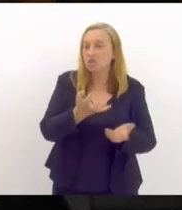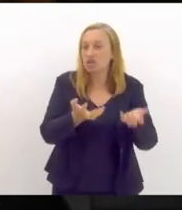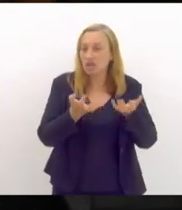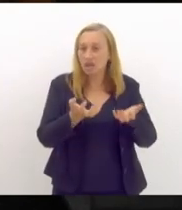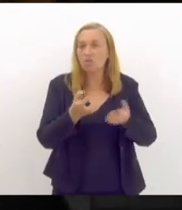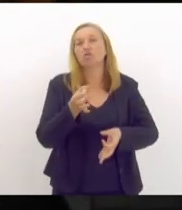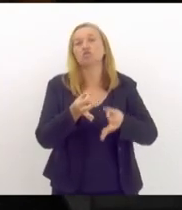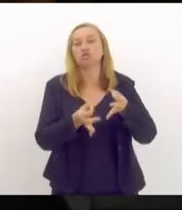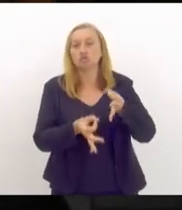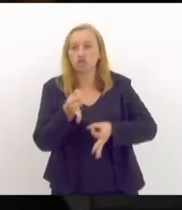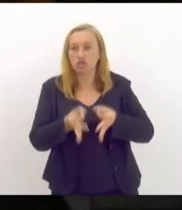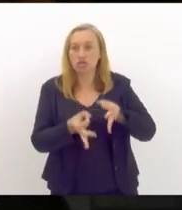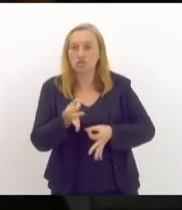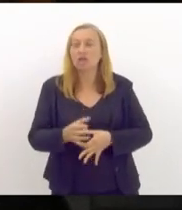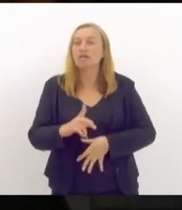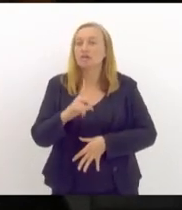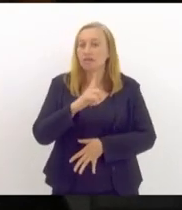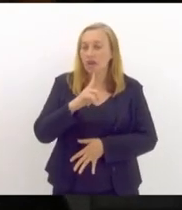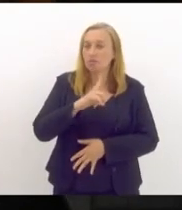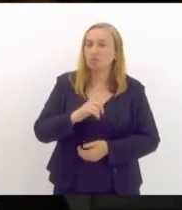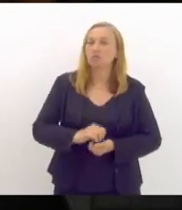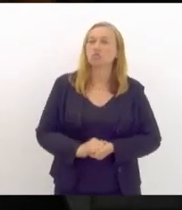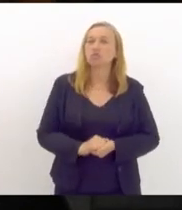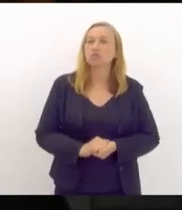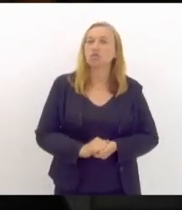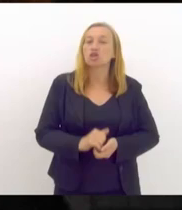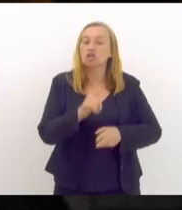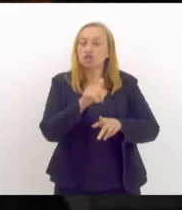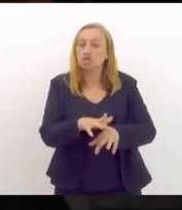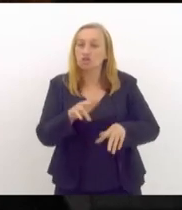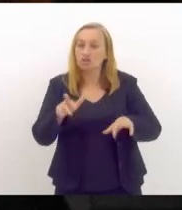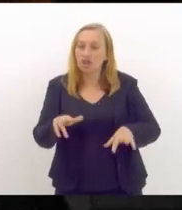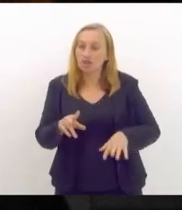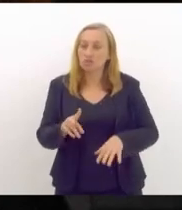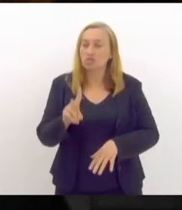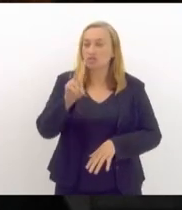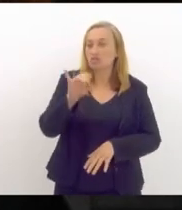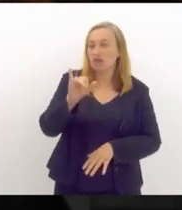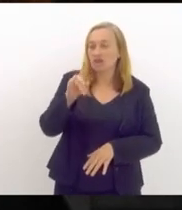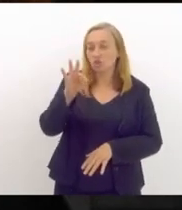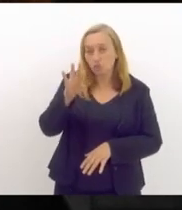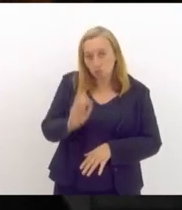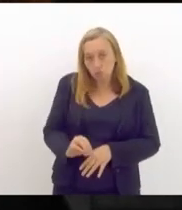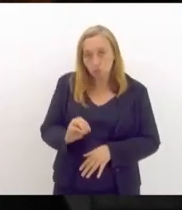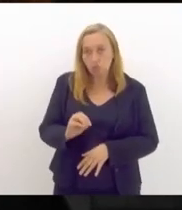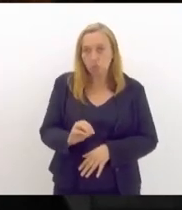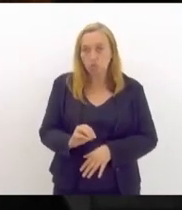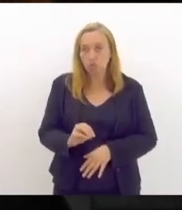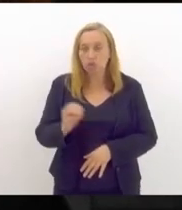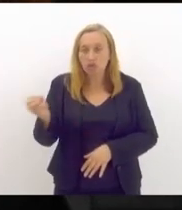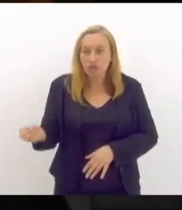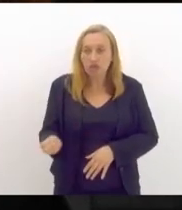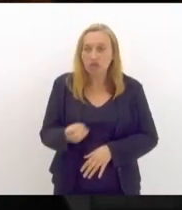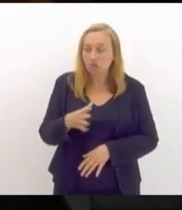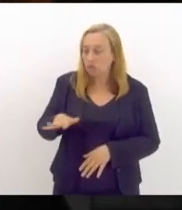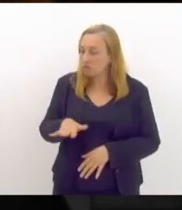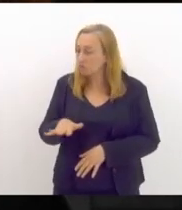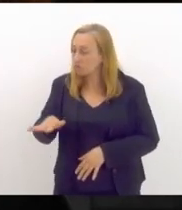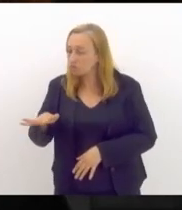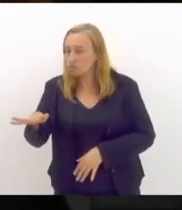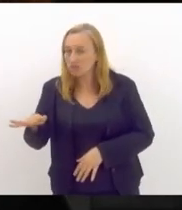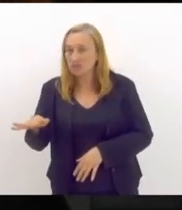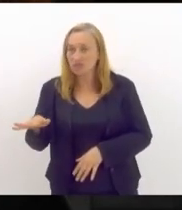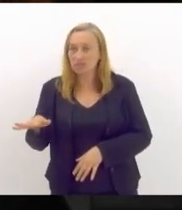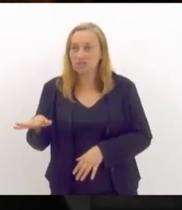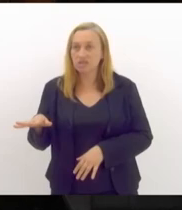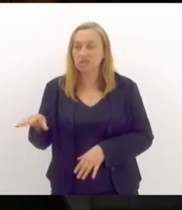com a justiça nós temos diversos viadutos que seria a nova subida da Serra na